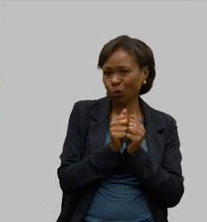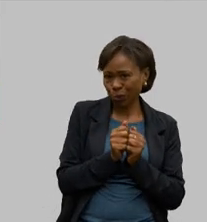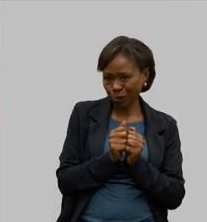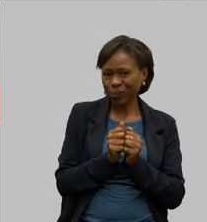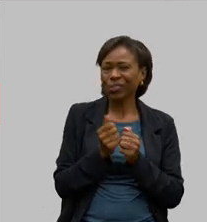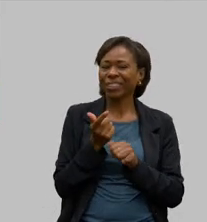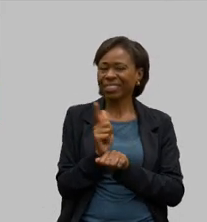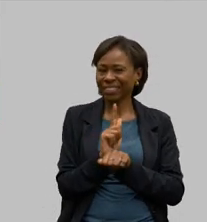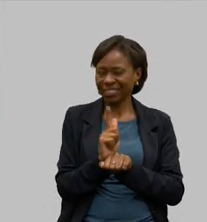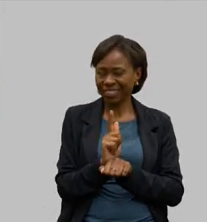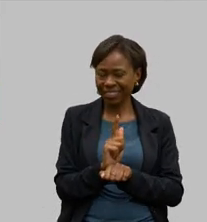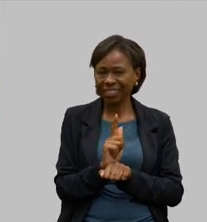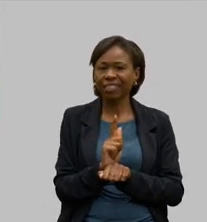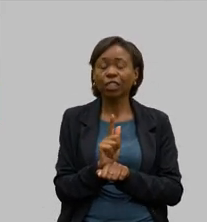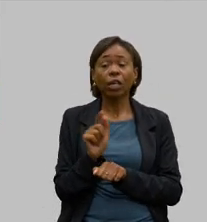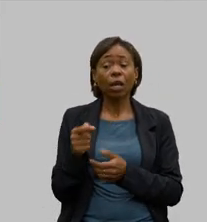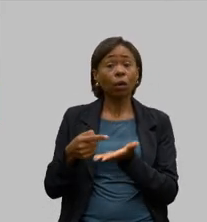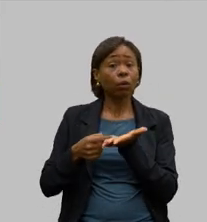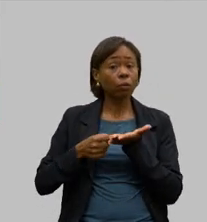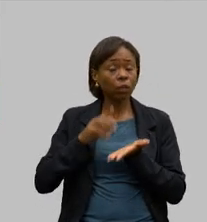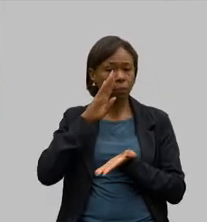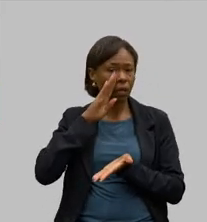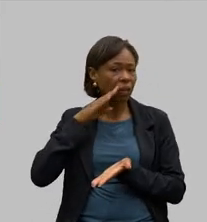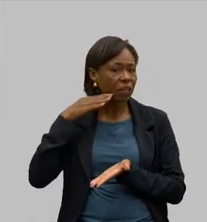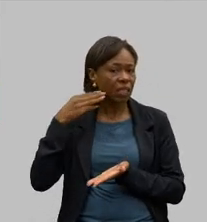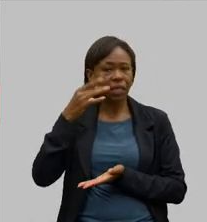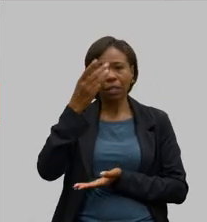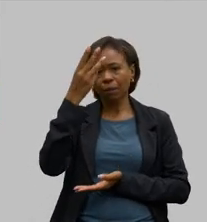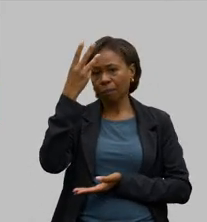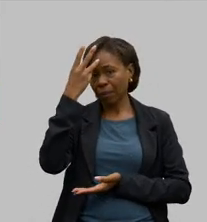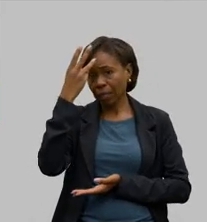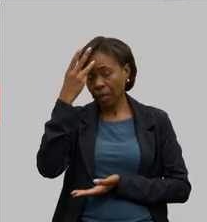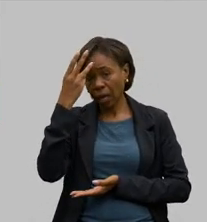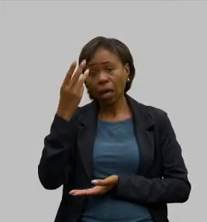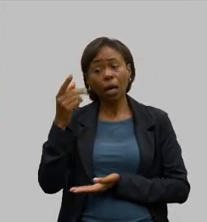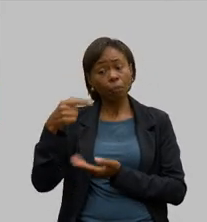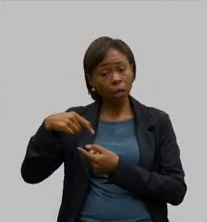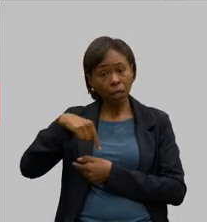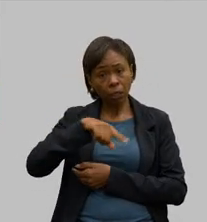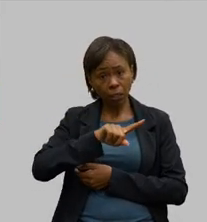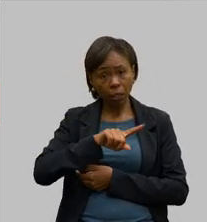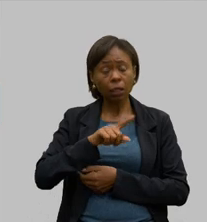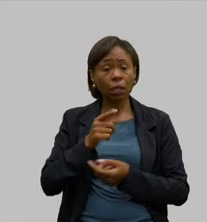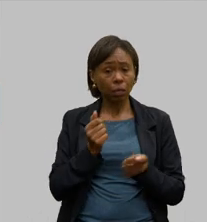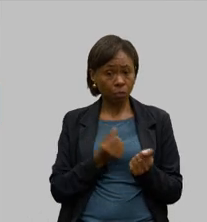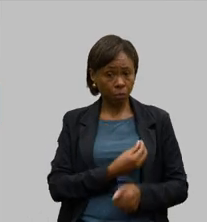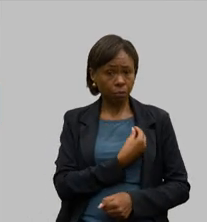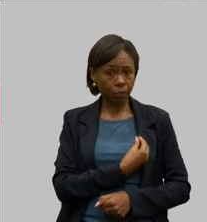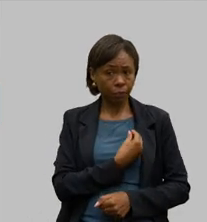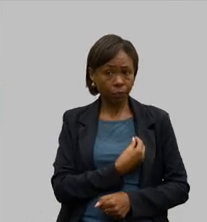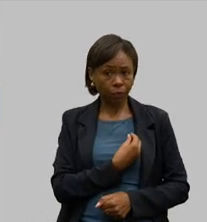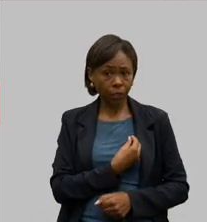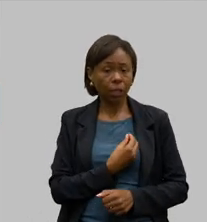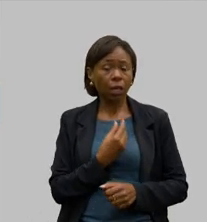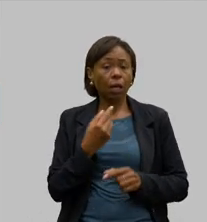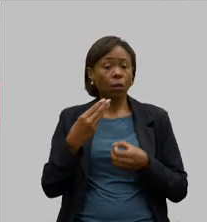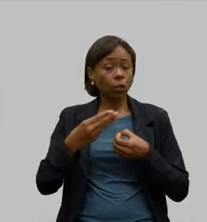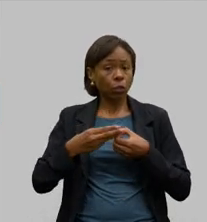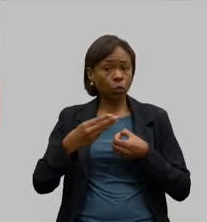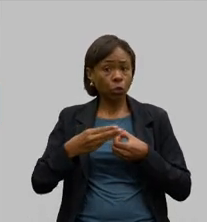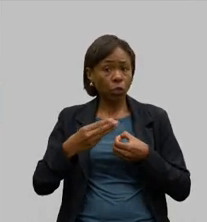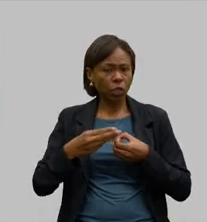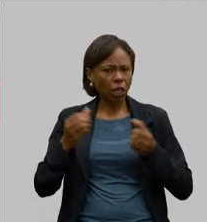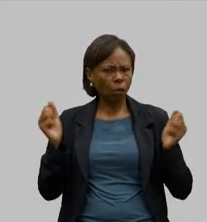aproveito também para convidar deputada Beatriz deputada Macaé para estar eh realmente é um um um um um os municípios vê em